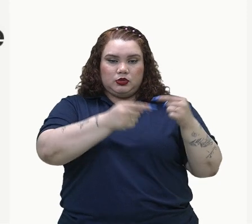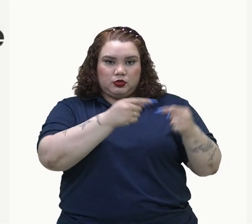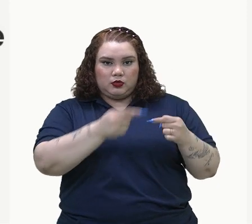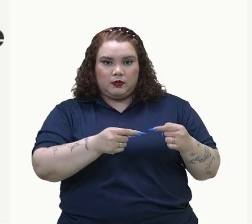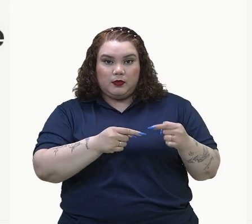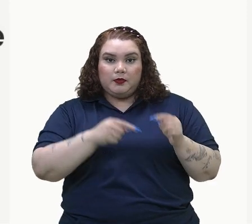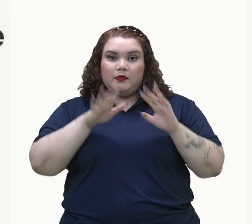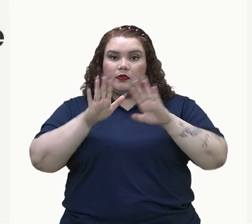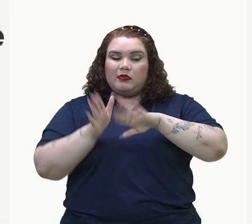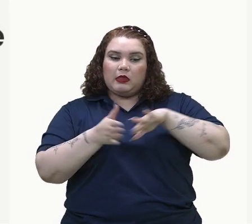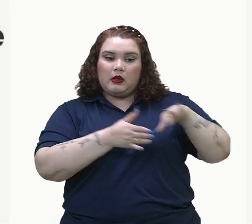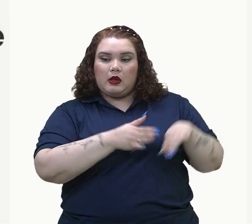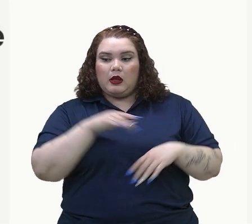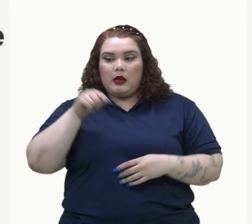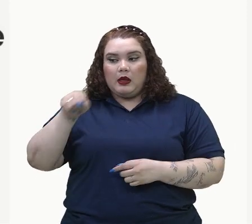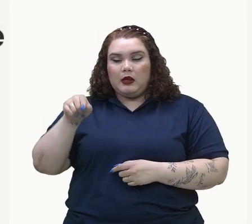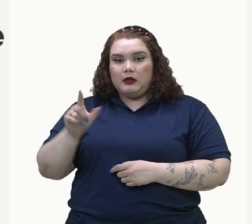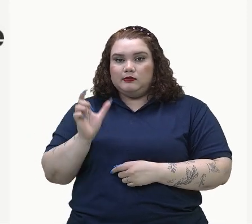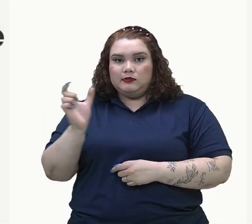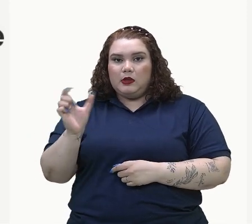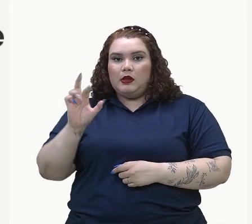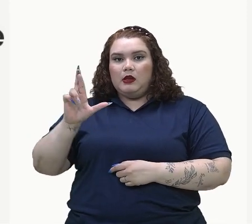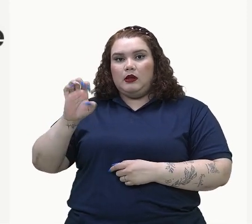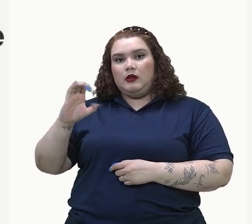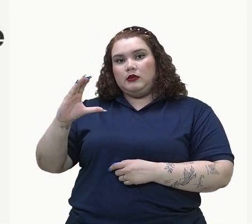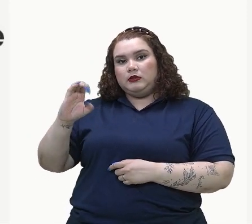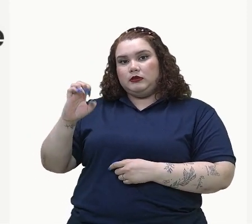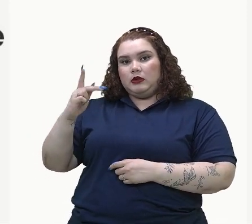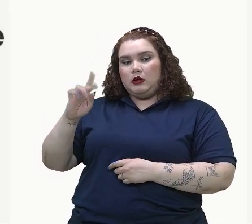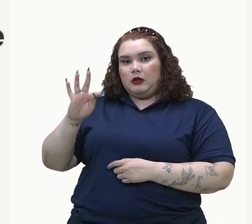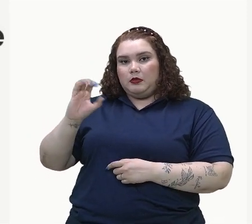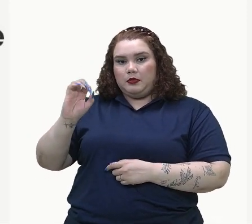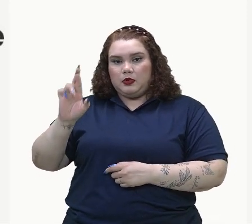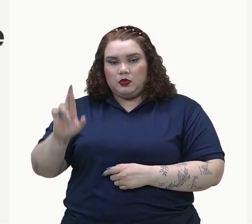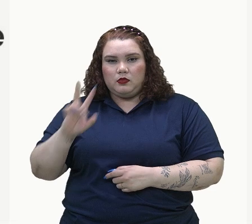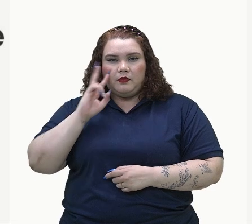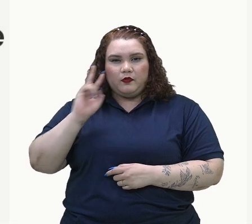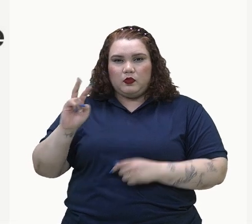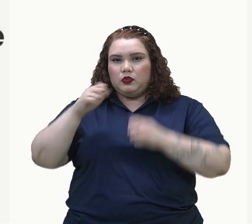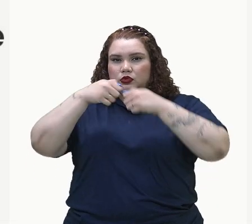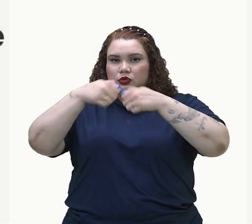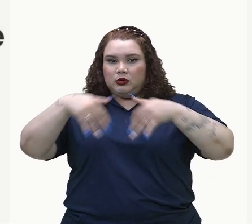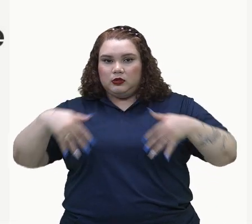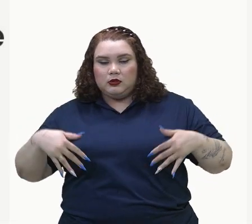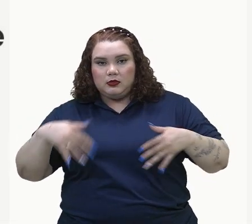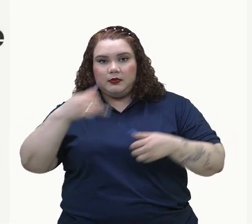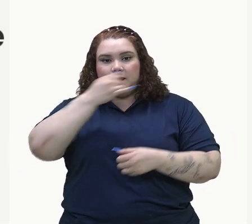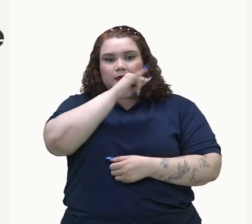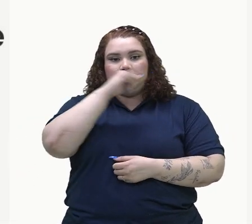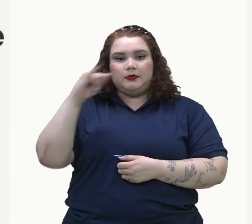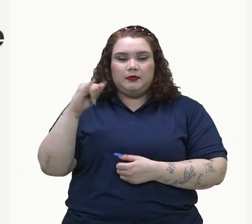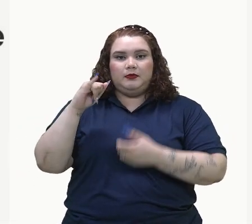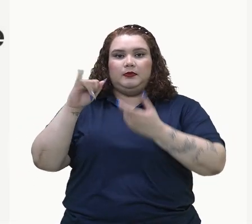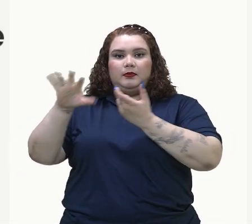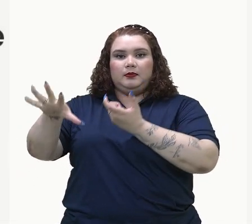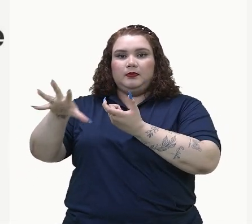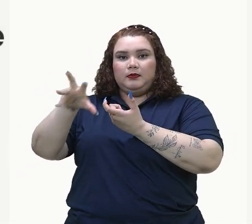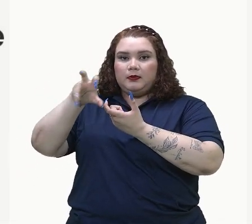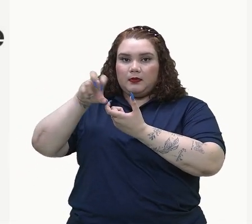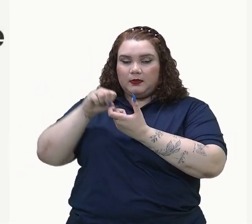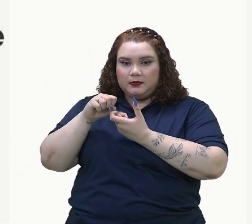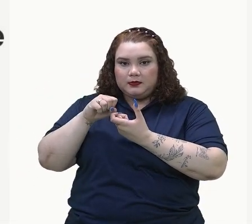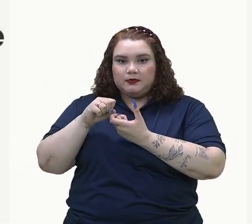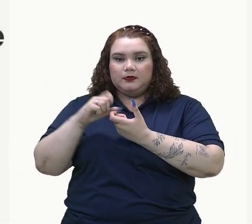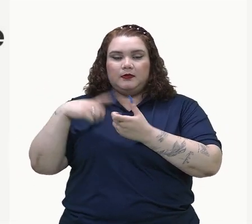o receptor, como você pode perceber pelo nosso esquema, energia elétrica transforma-se